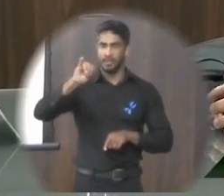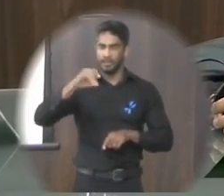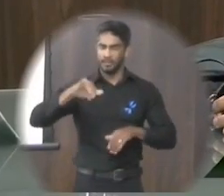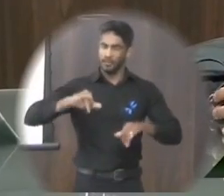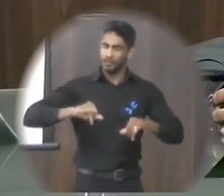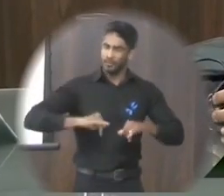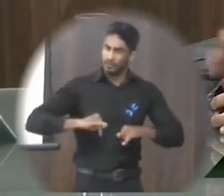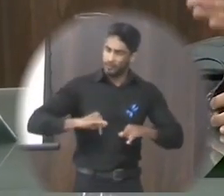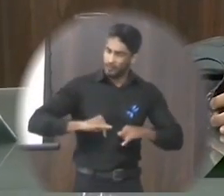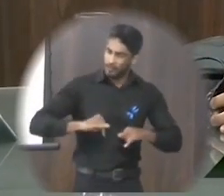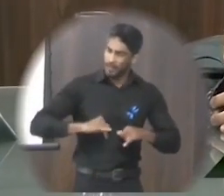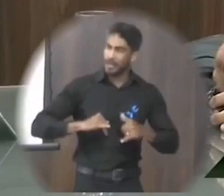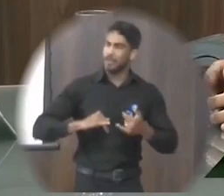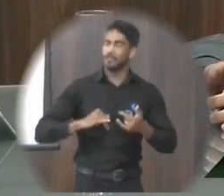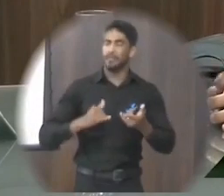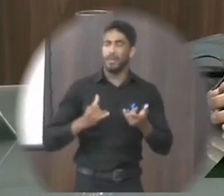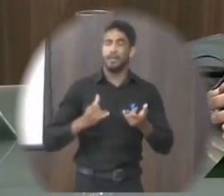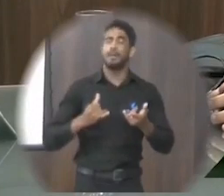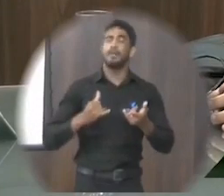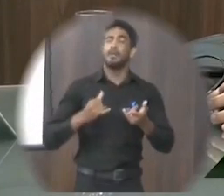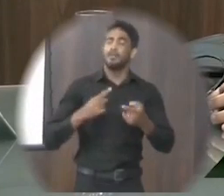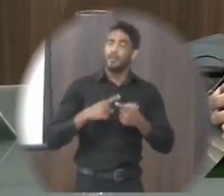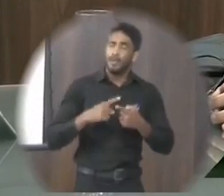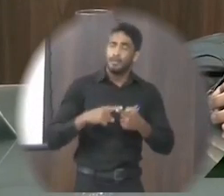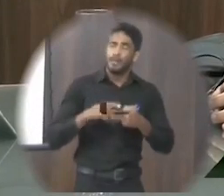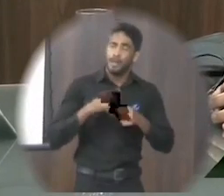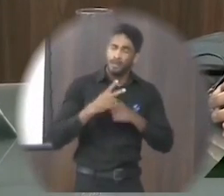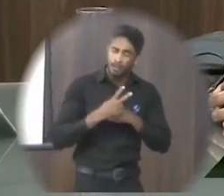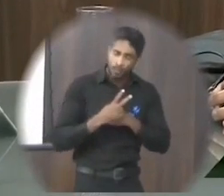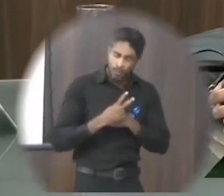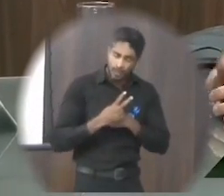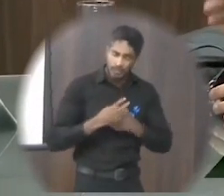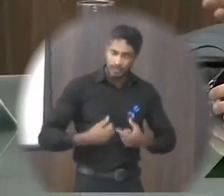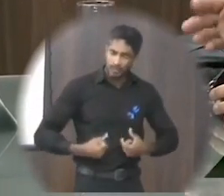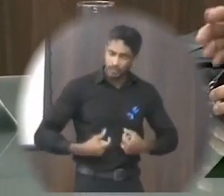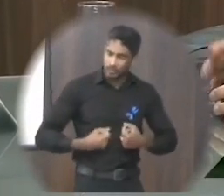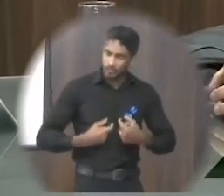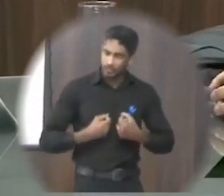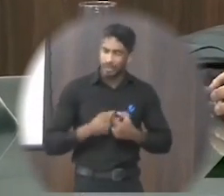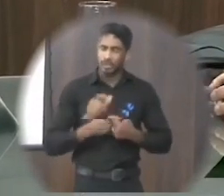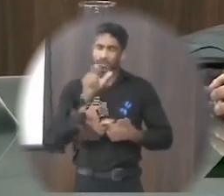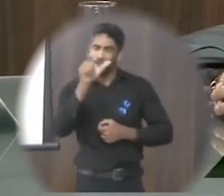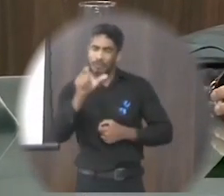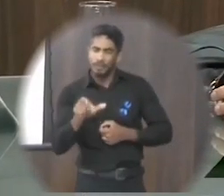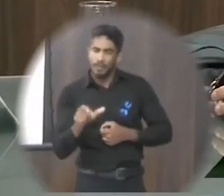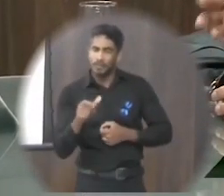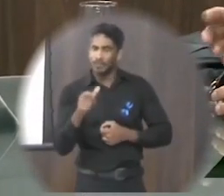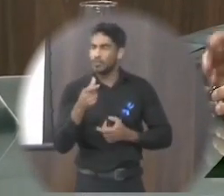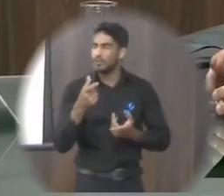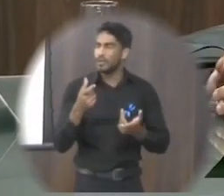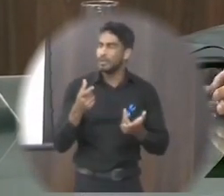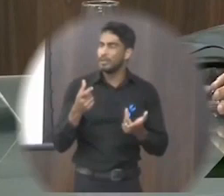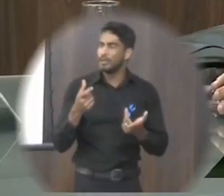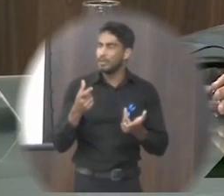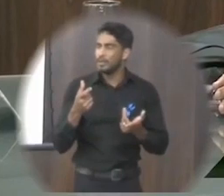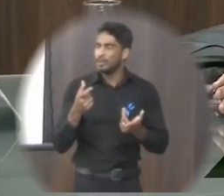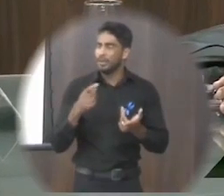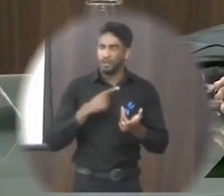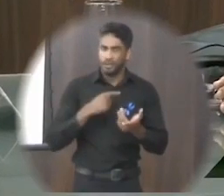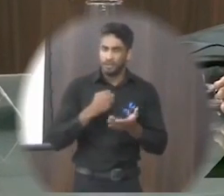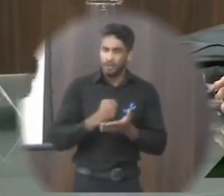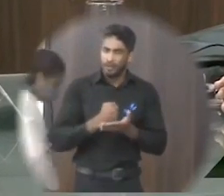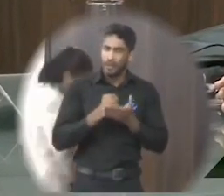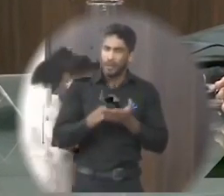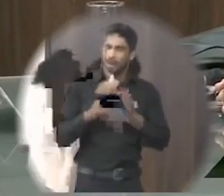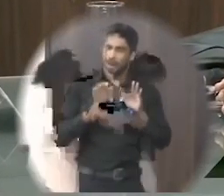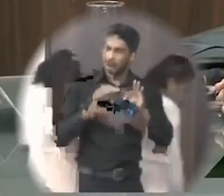aí vinha tratando de um câncer, né? E sendo, por ser uma pessoa boníssima, tinha o apoio da